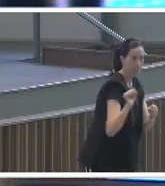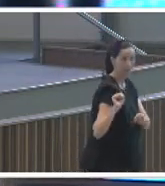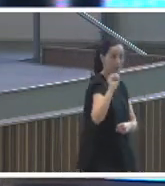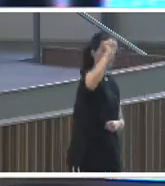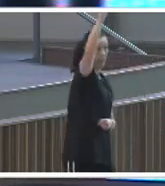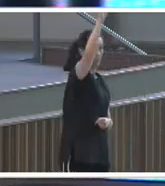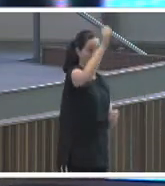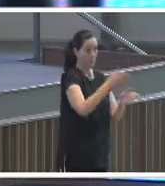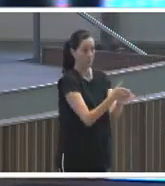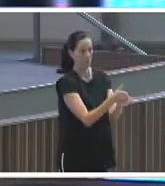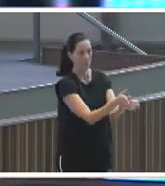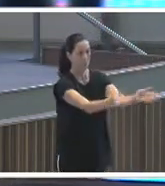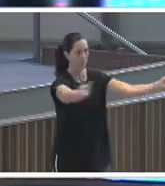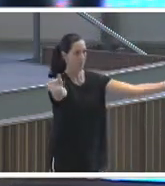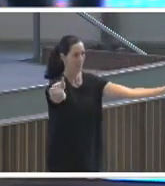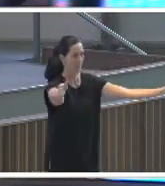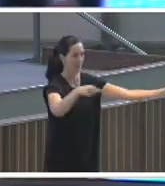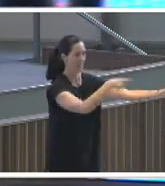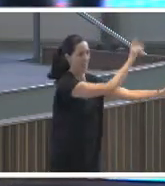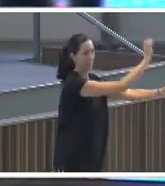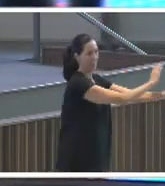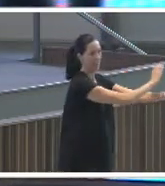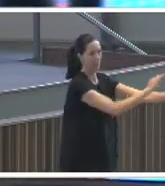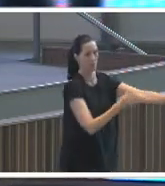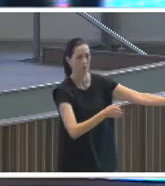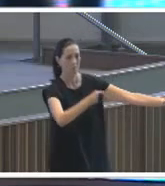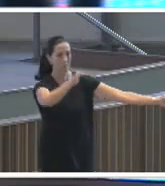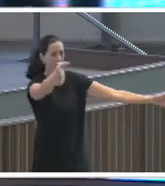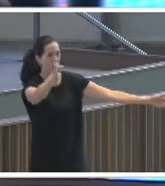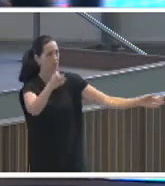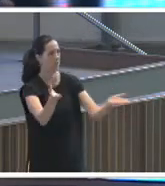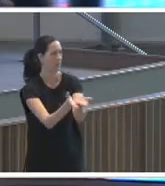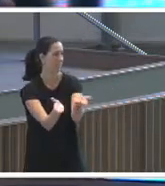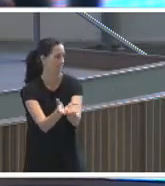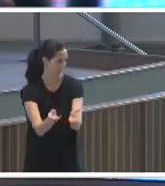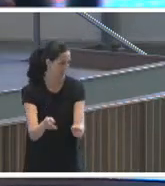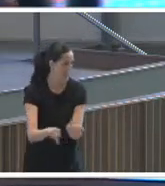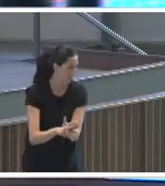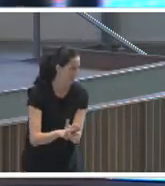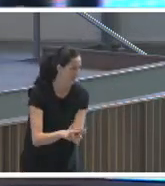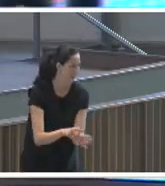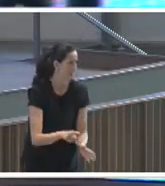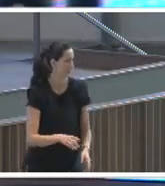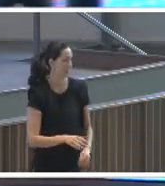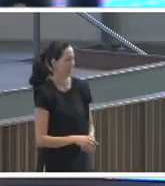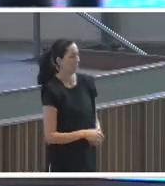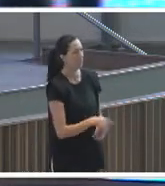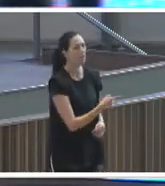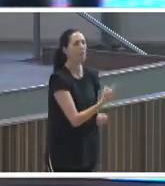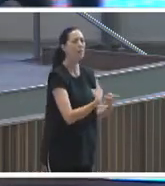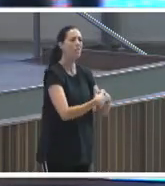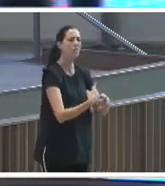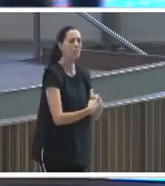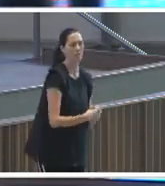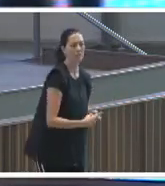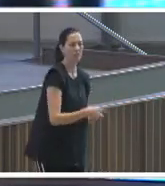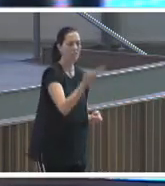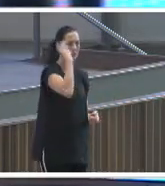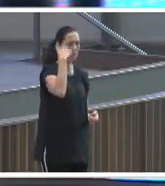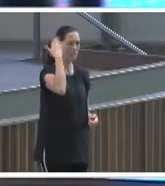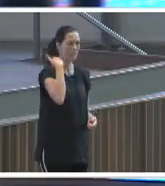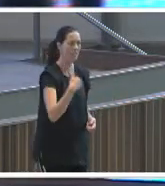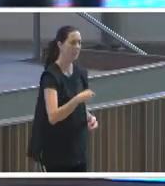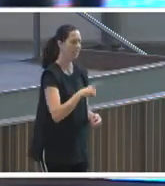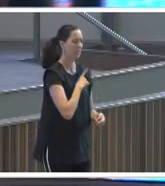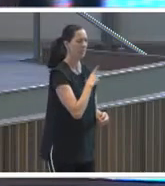coisa quase que absoluta, e que estava colocada, especialmente na época da